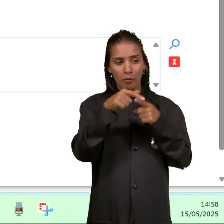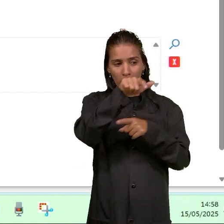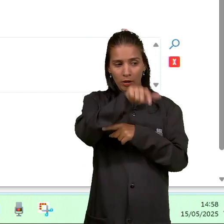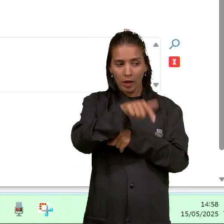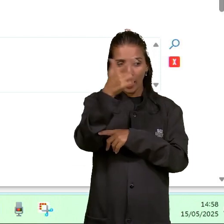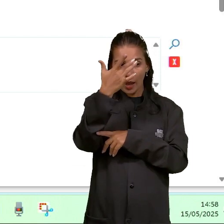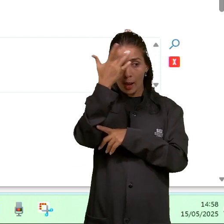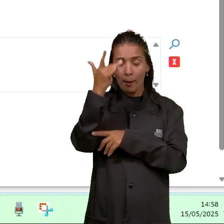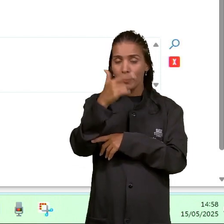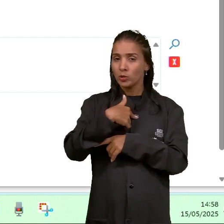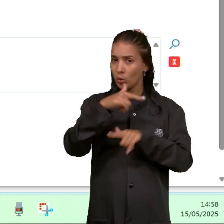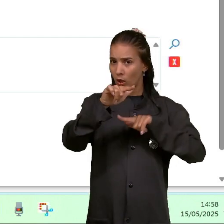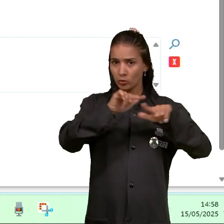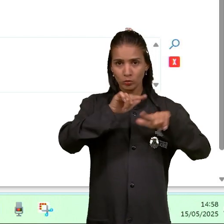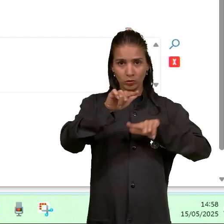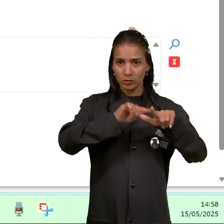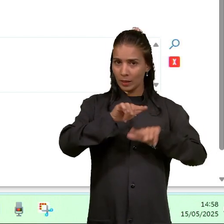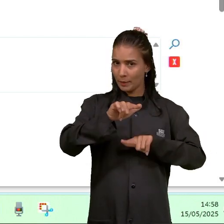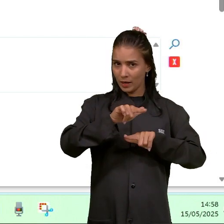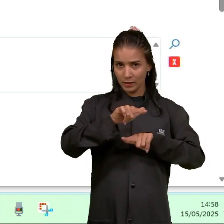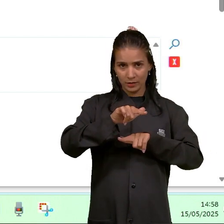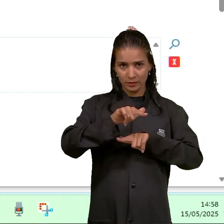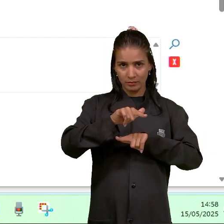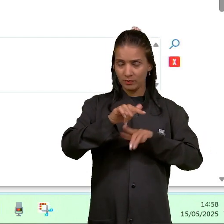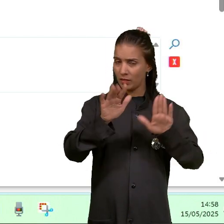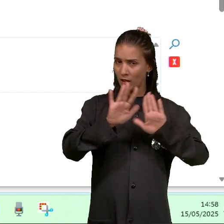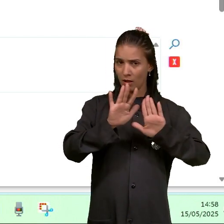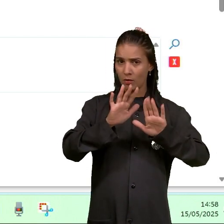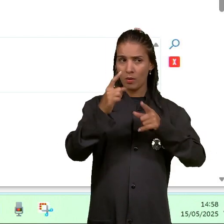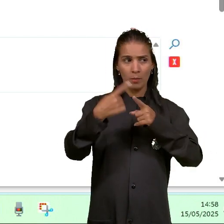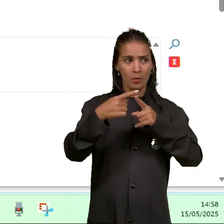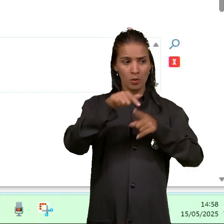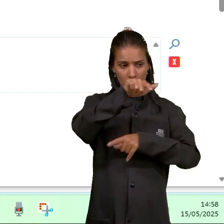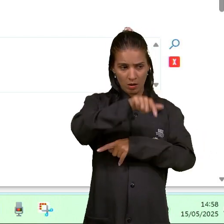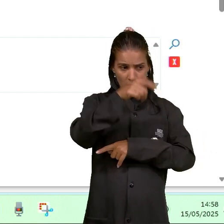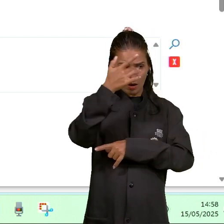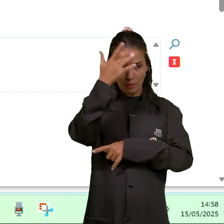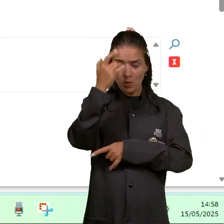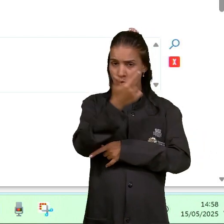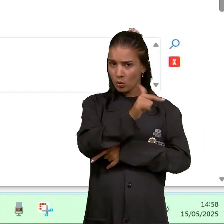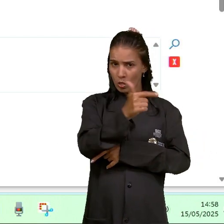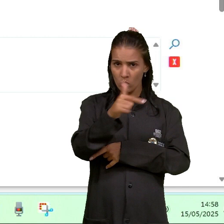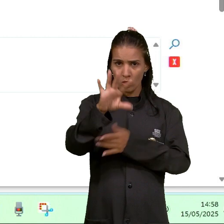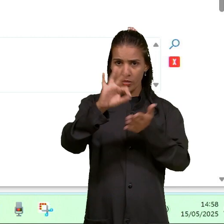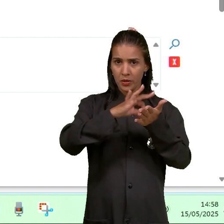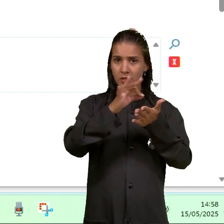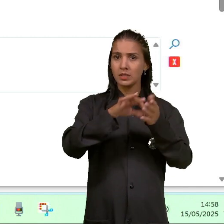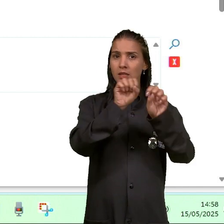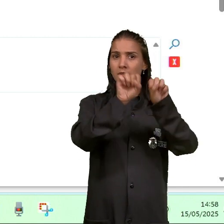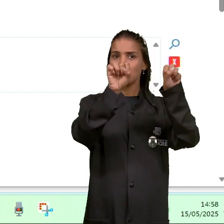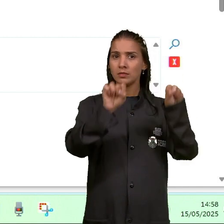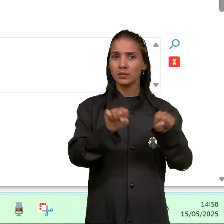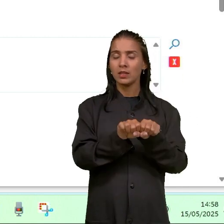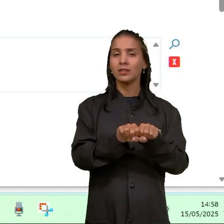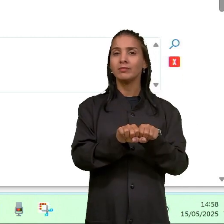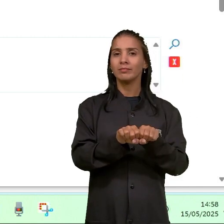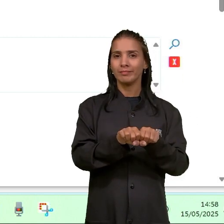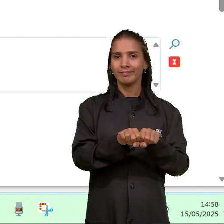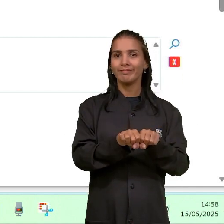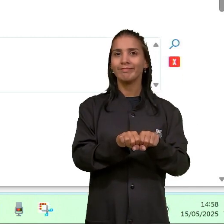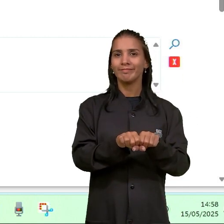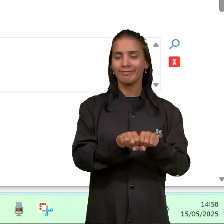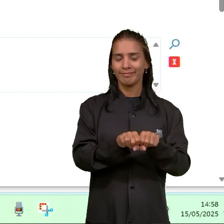colocar aqui, ó, eu vou colocar aqui só um AD aqui, ó, ele já me trouxe várias pessoas que fizeram cadastro no SEI